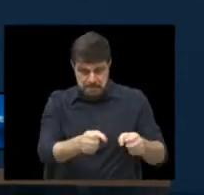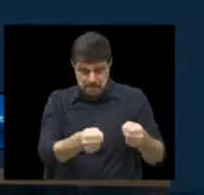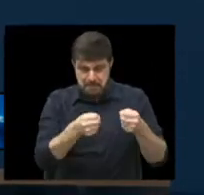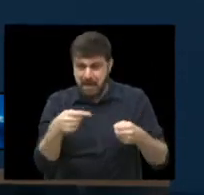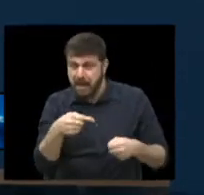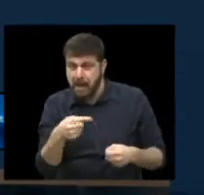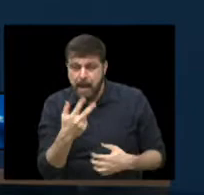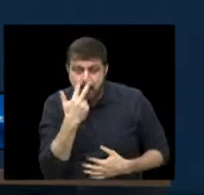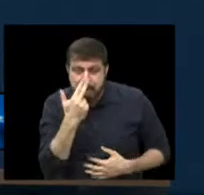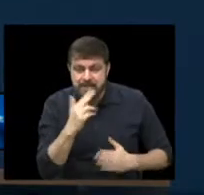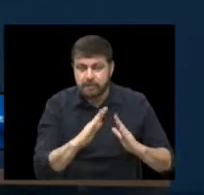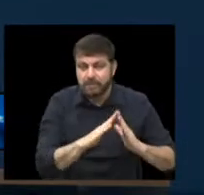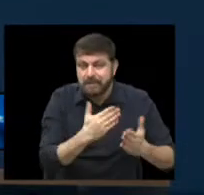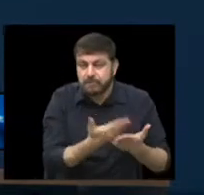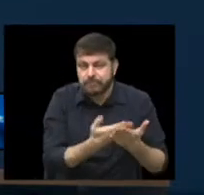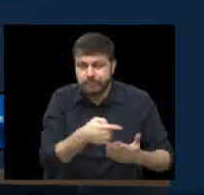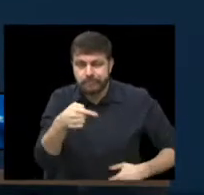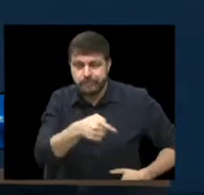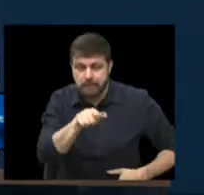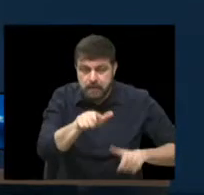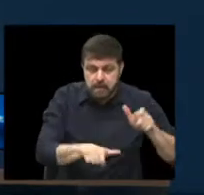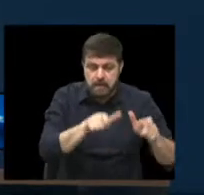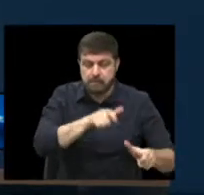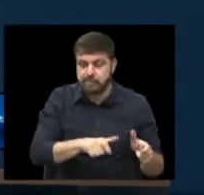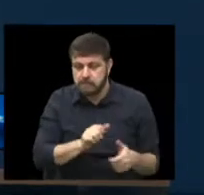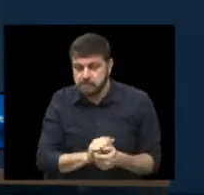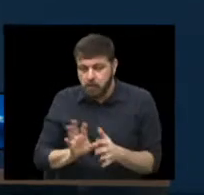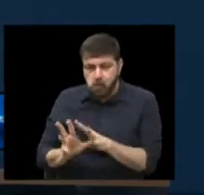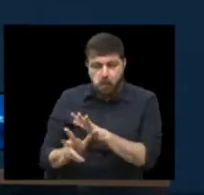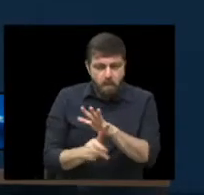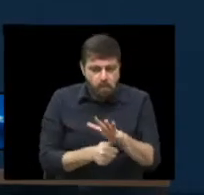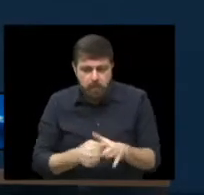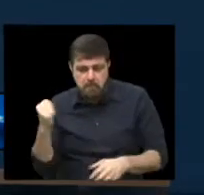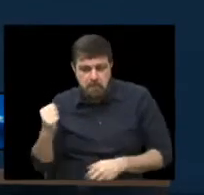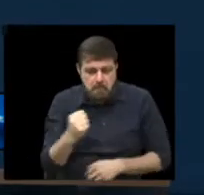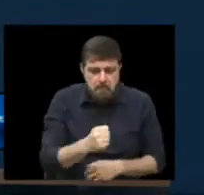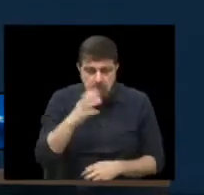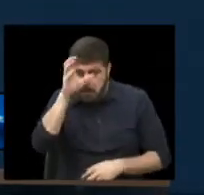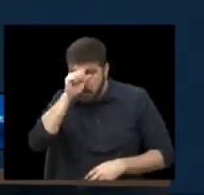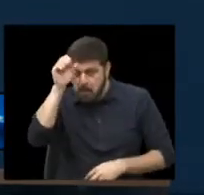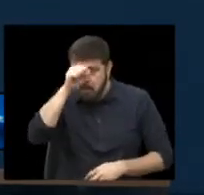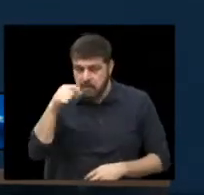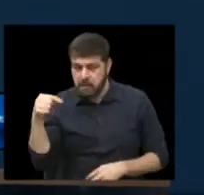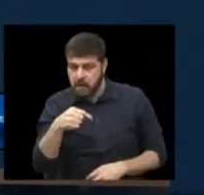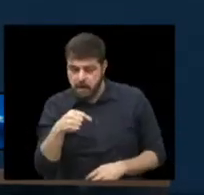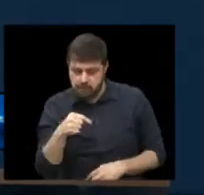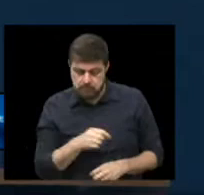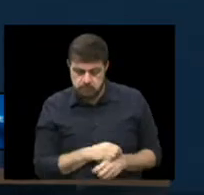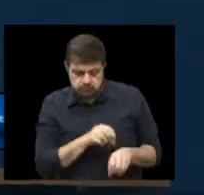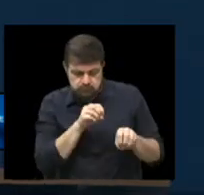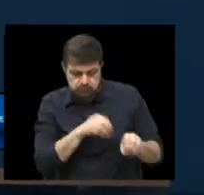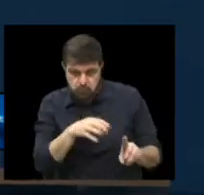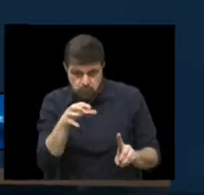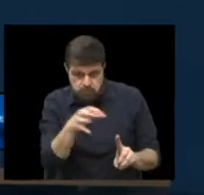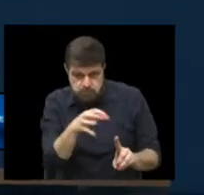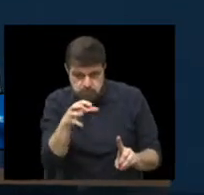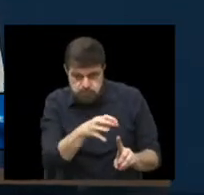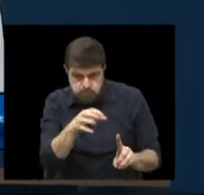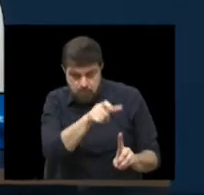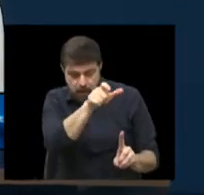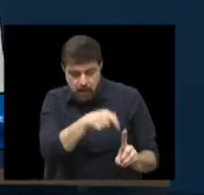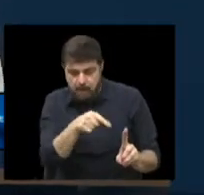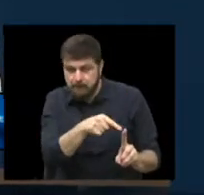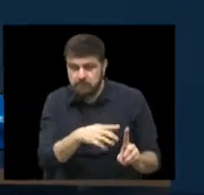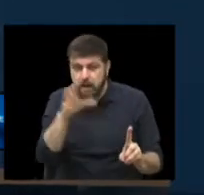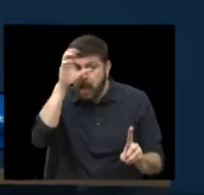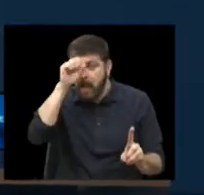escolas do crime, aumentando a violência e criando um monstro que é esse crime, esse